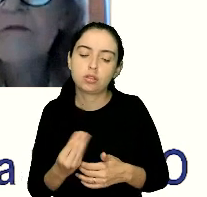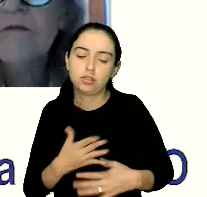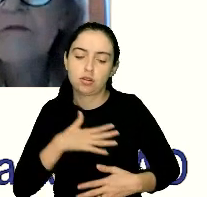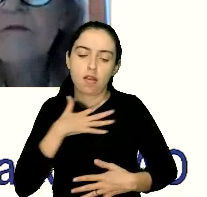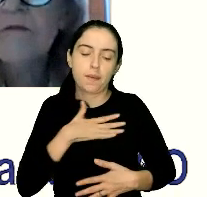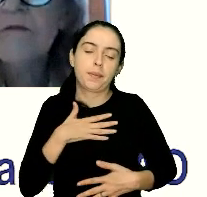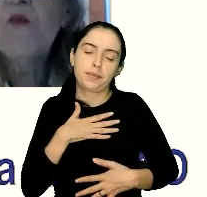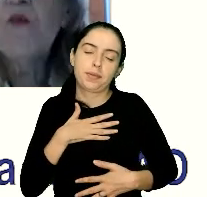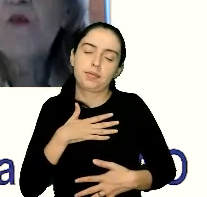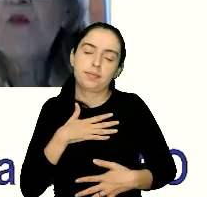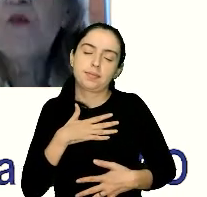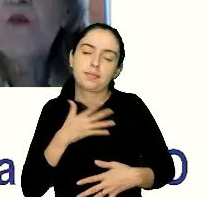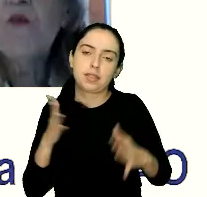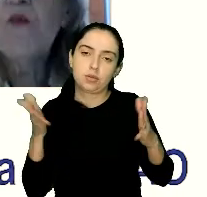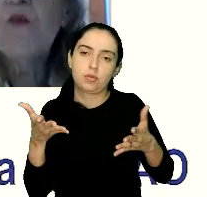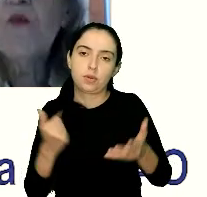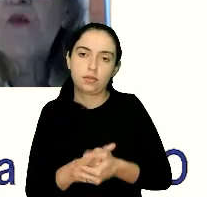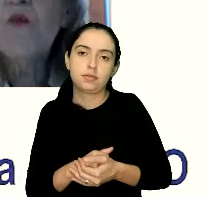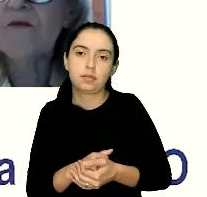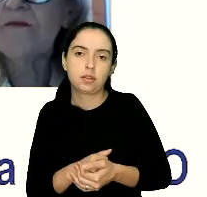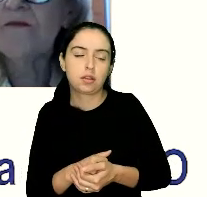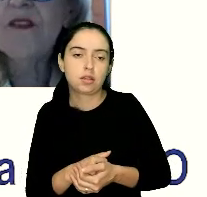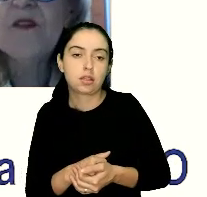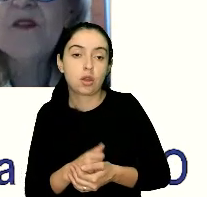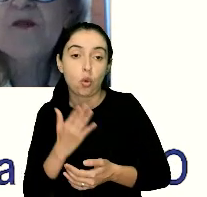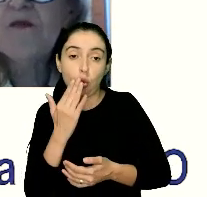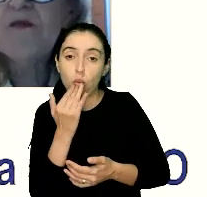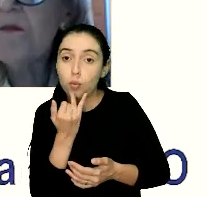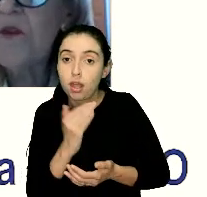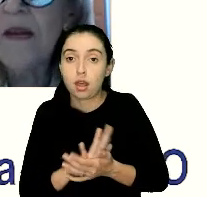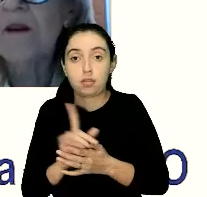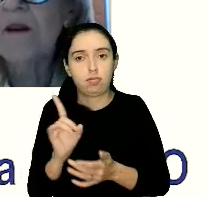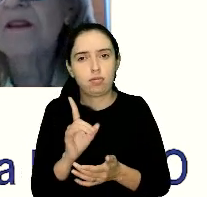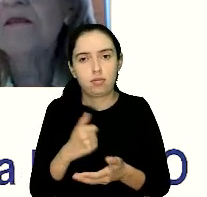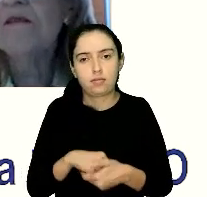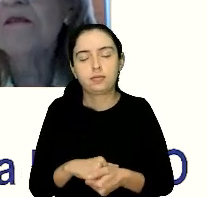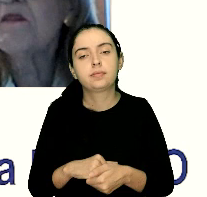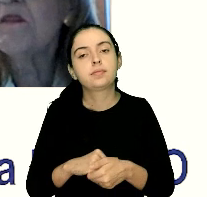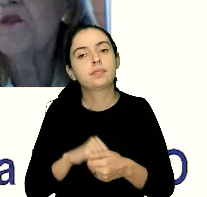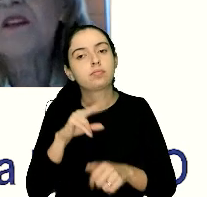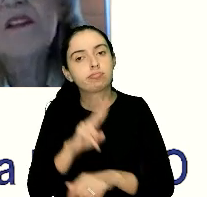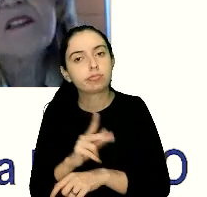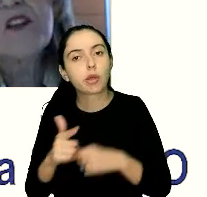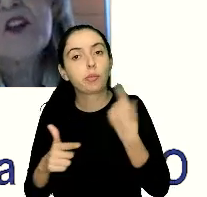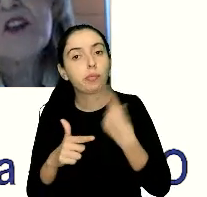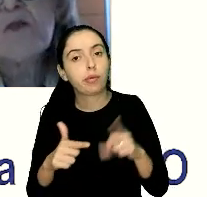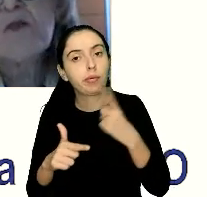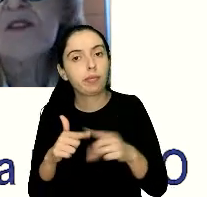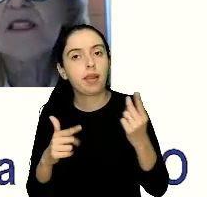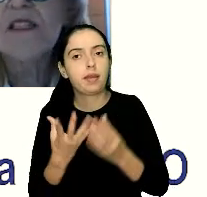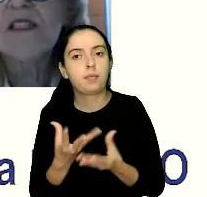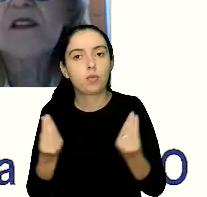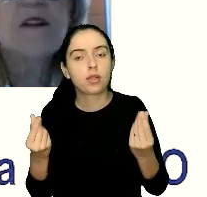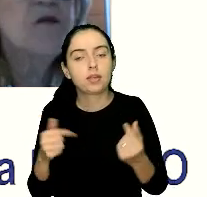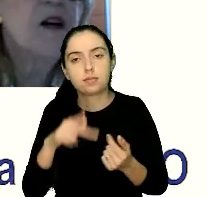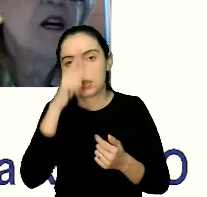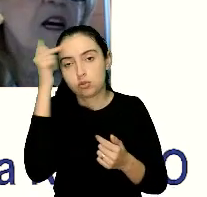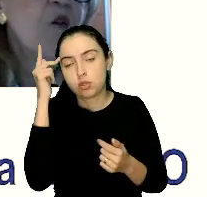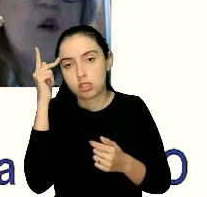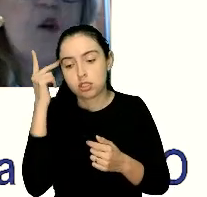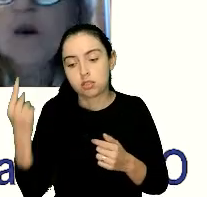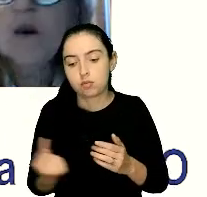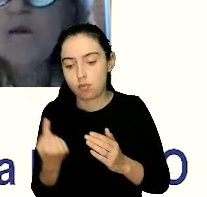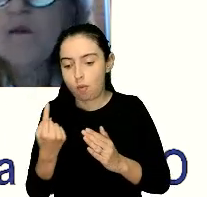né? Não cuidar da alimentação. Isso é um problema, né? Muitas vezes tem gente que mora sozinho,